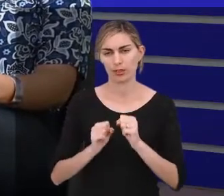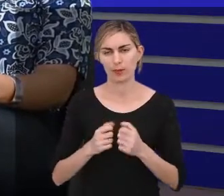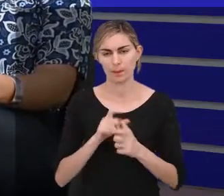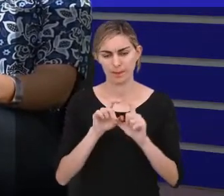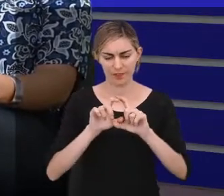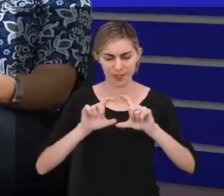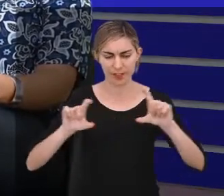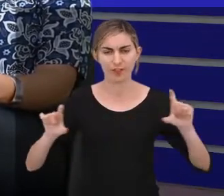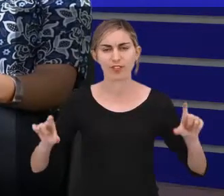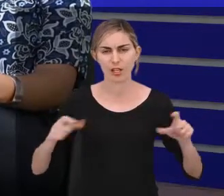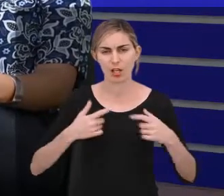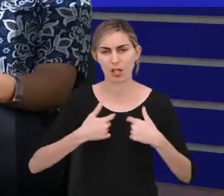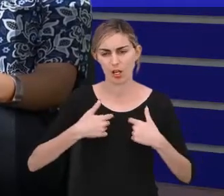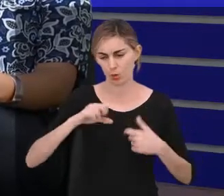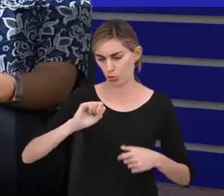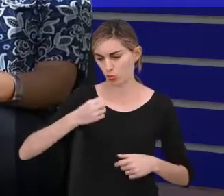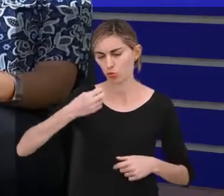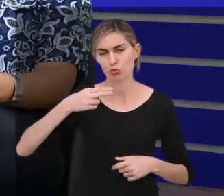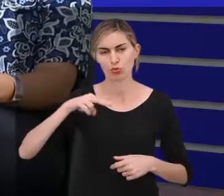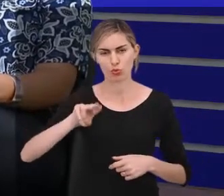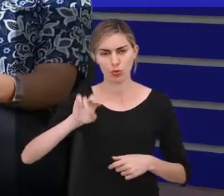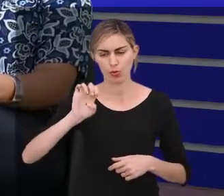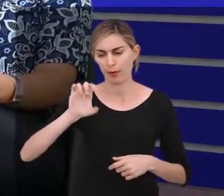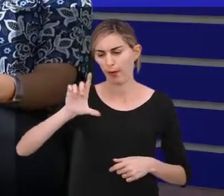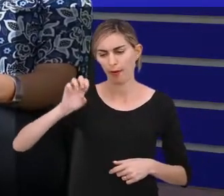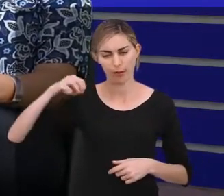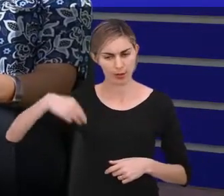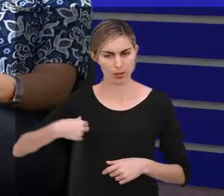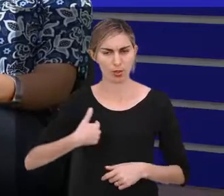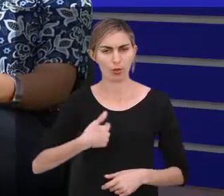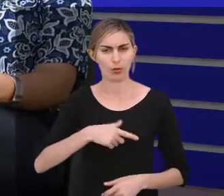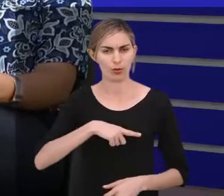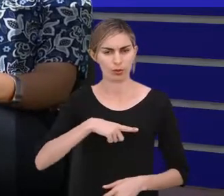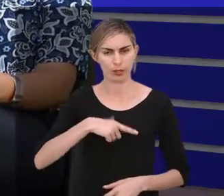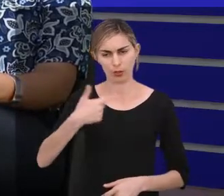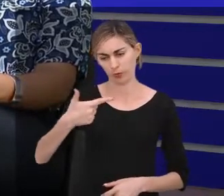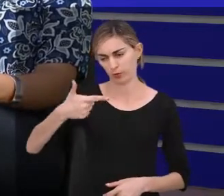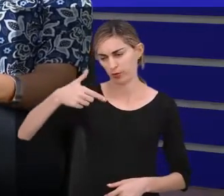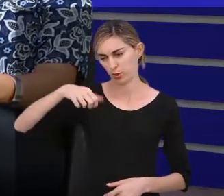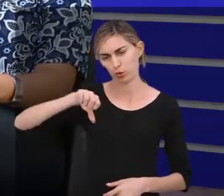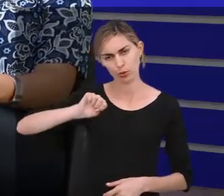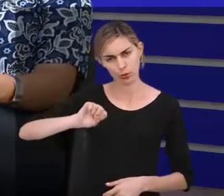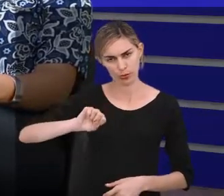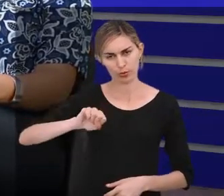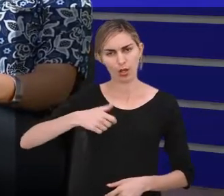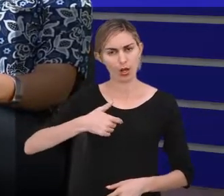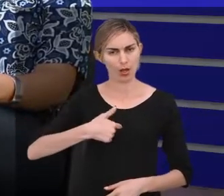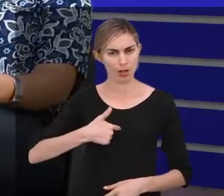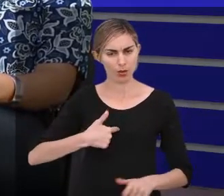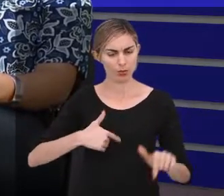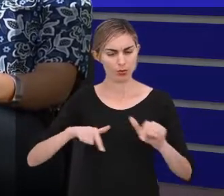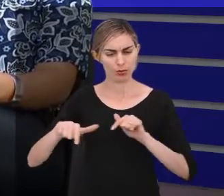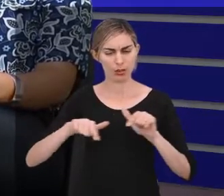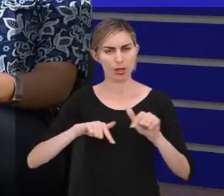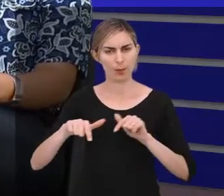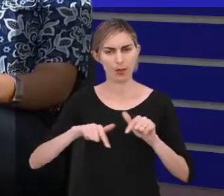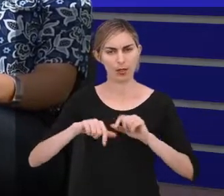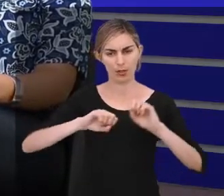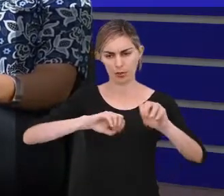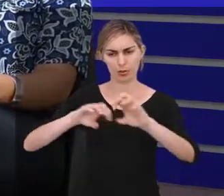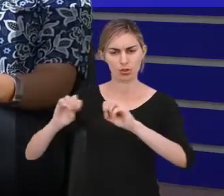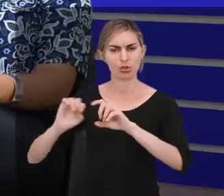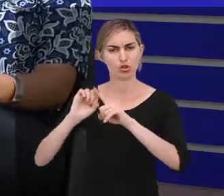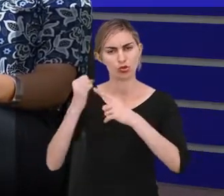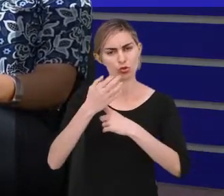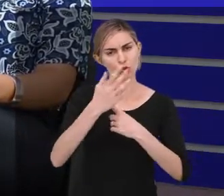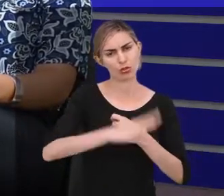exemplo, eu sou Ellen, eu tenho 28 anos e eu trabalho como educadora